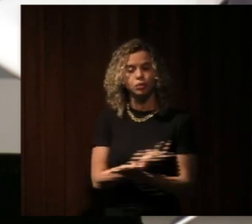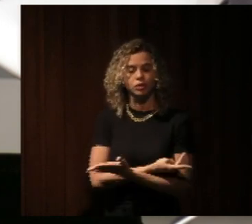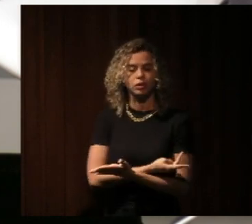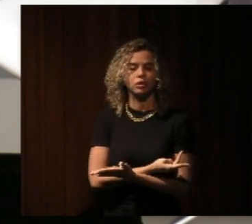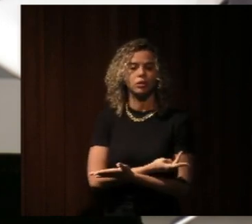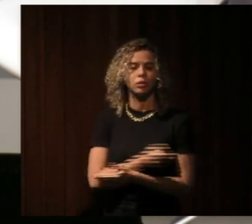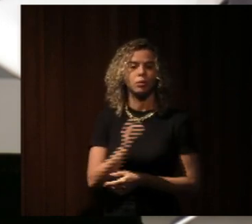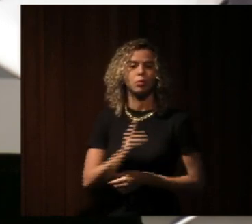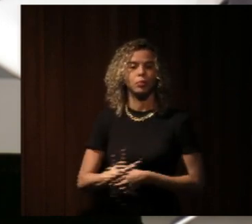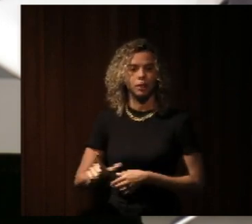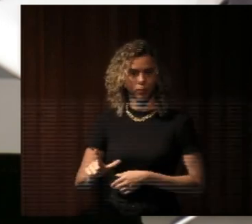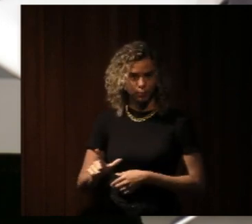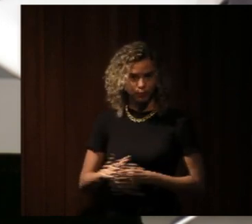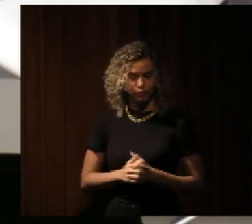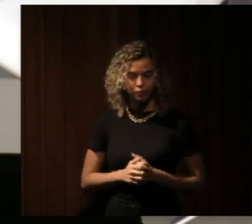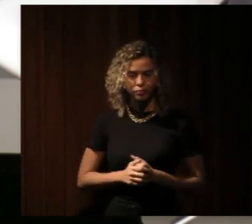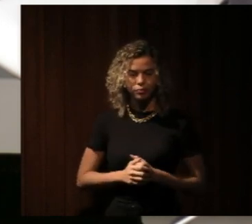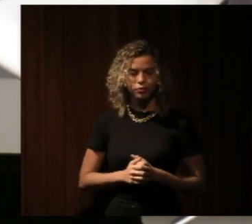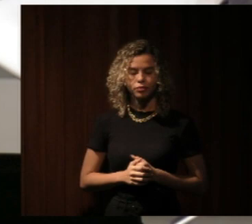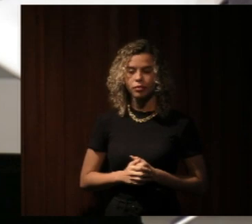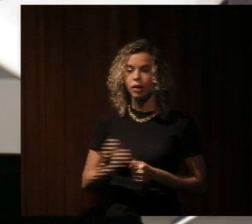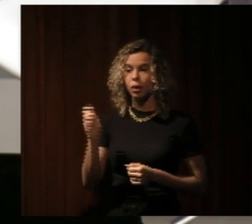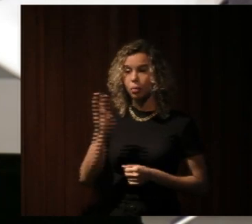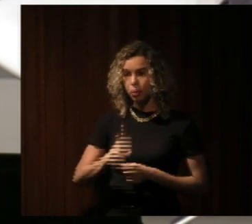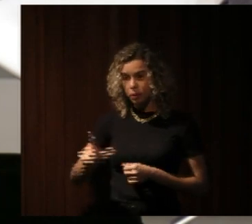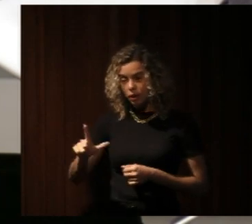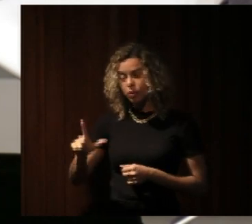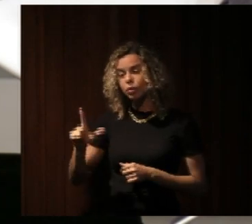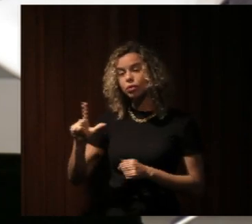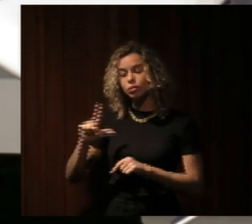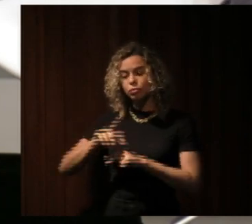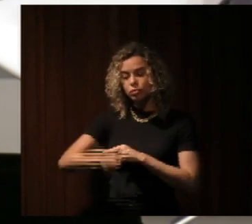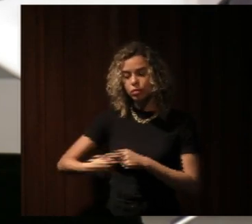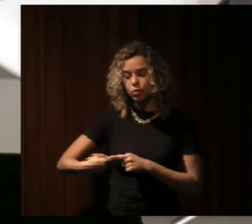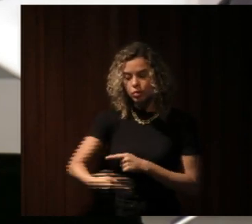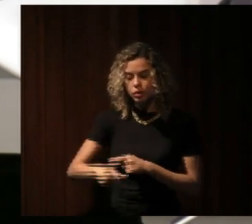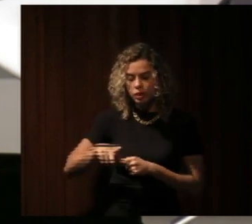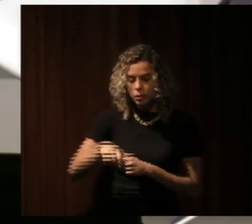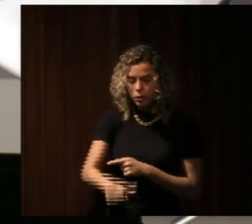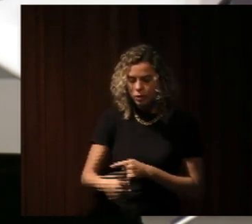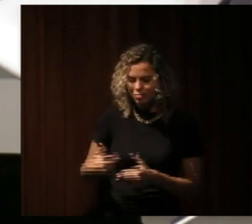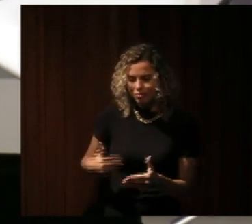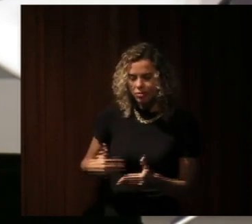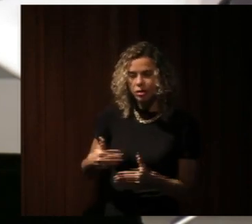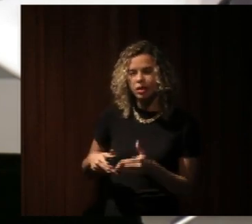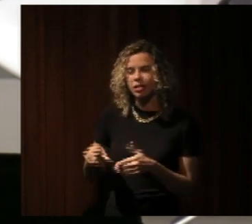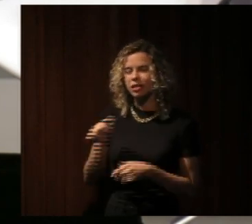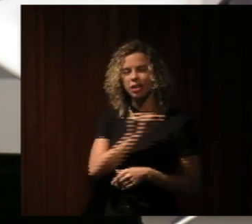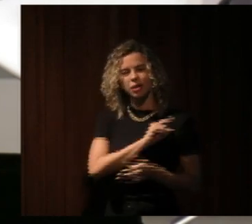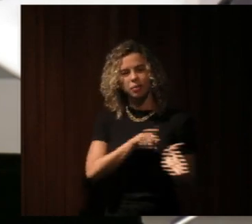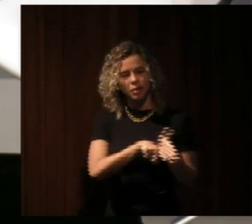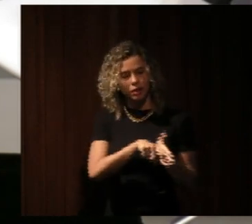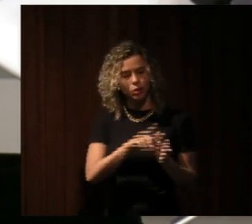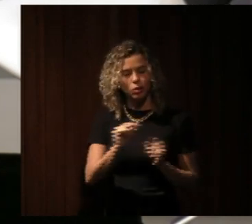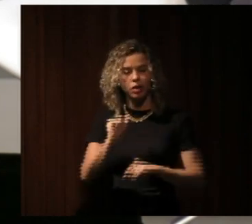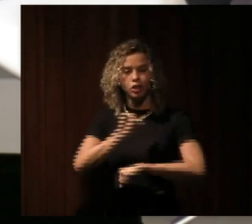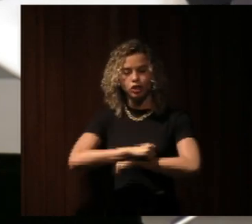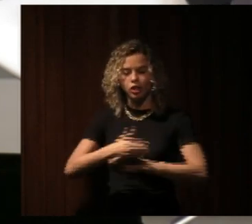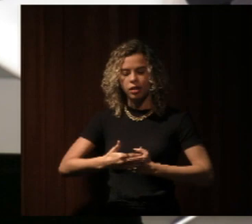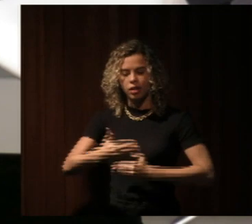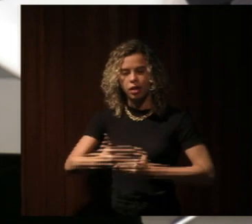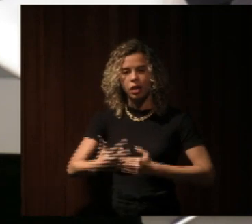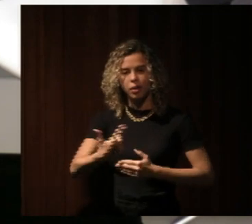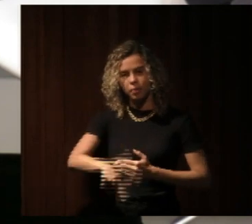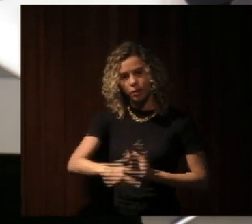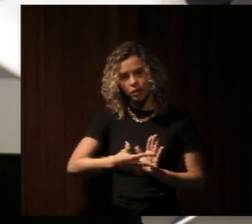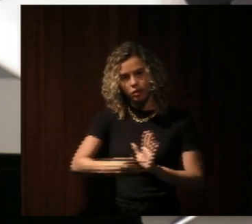em Blumenal foi logo na sequência quer dizer dentro daquela janela que os pesquisadores chamam de janela de repetição ali